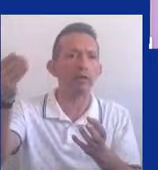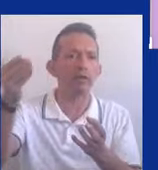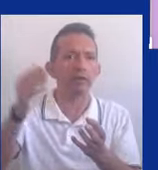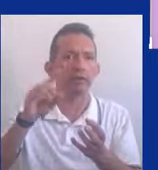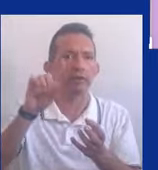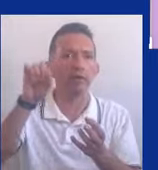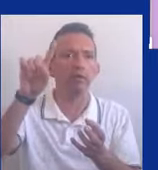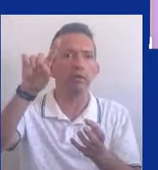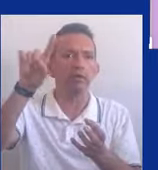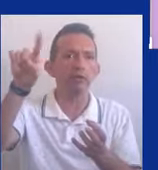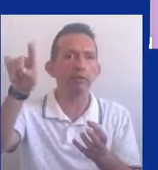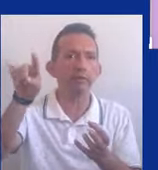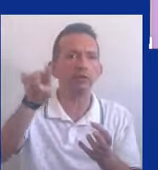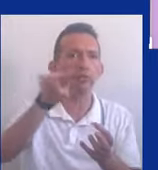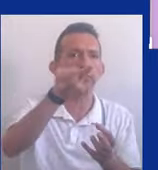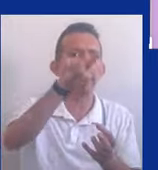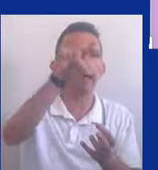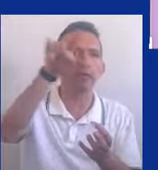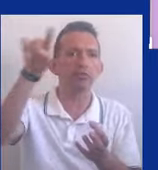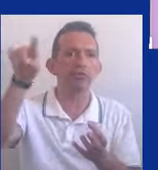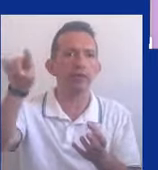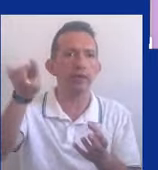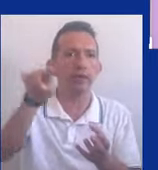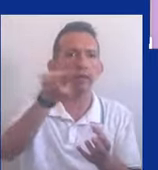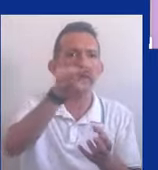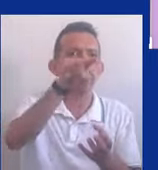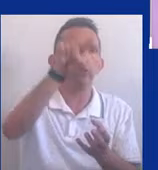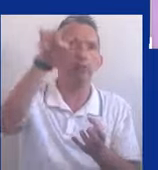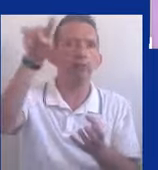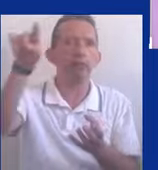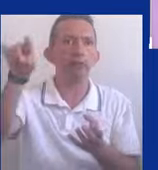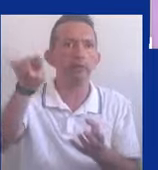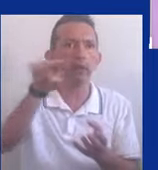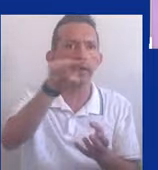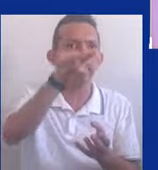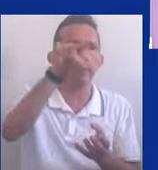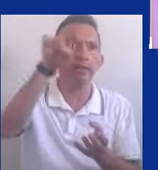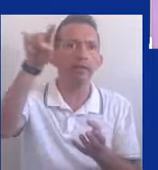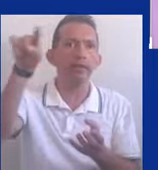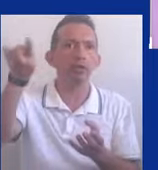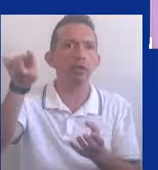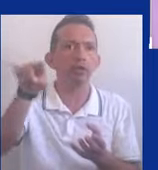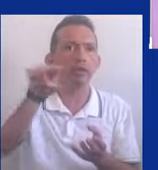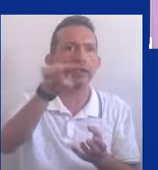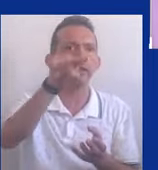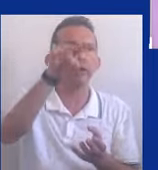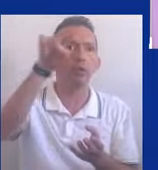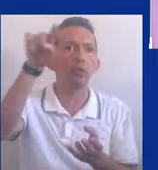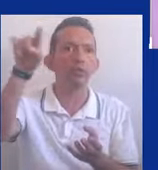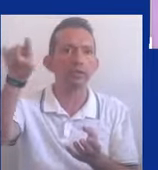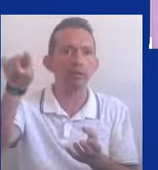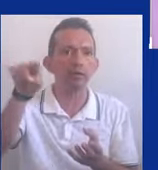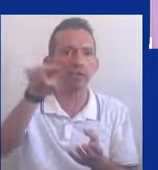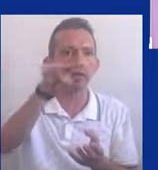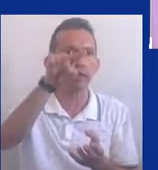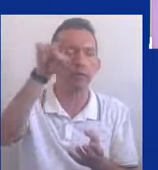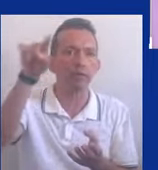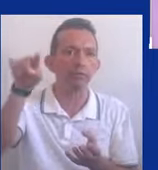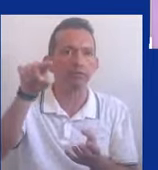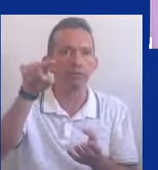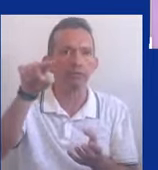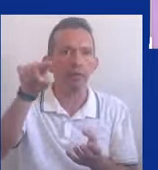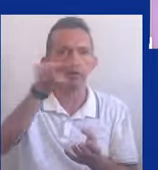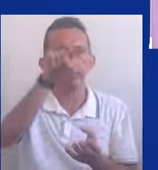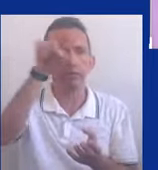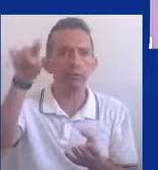de uma célula vegetal, você observa os plastos, né, em um movimento circular, em torno dos grandes vacúolos da célula